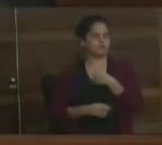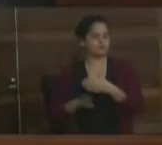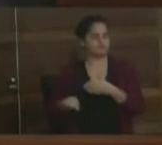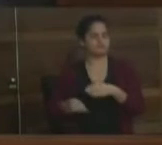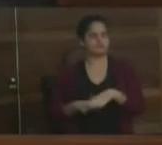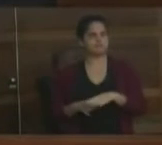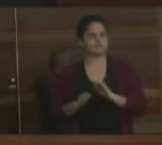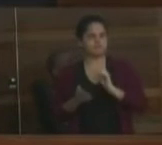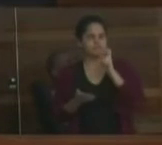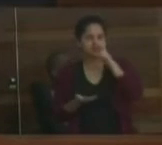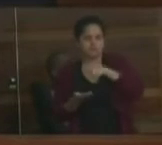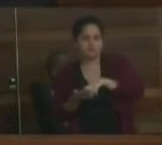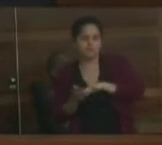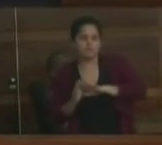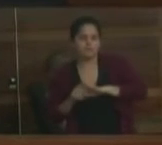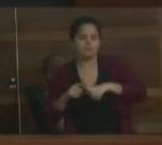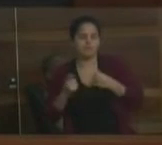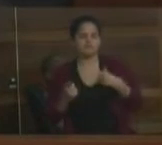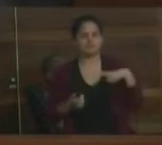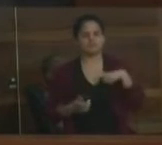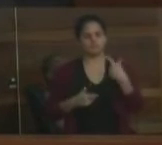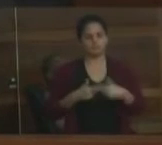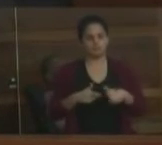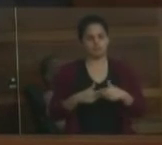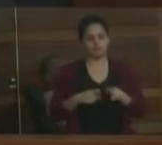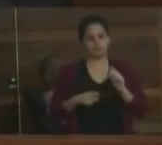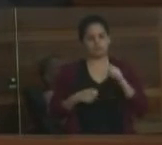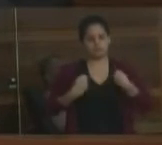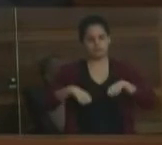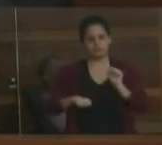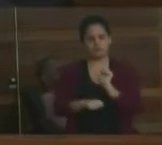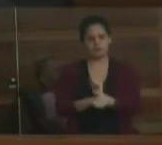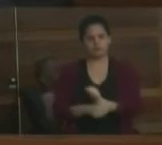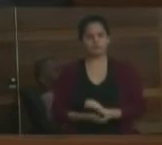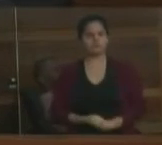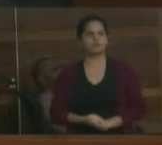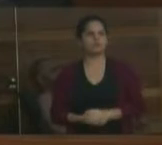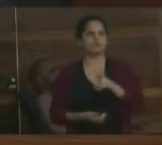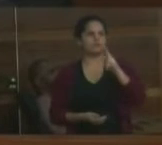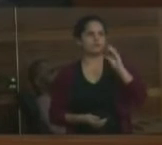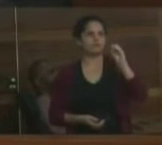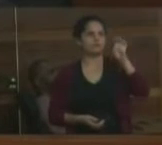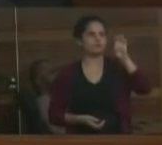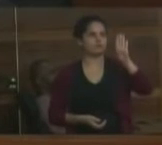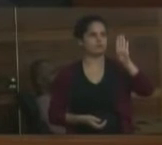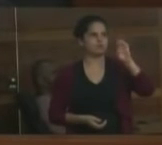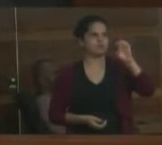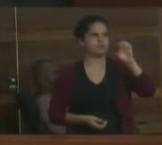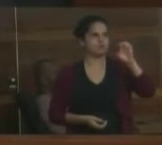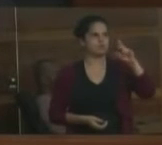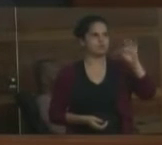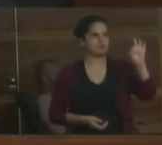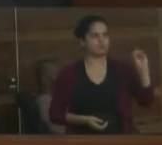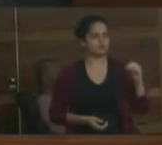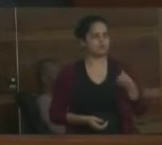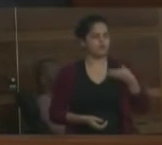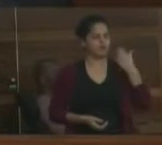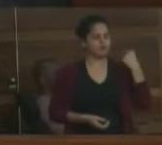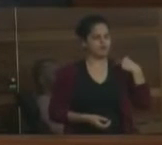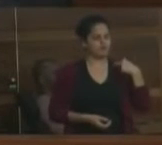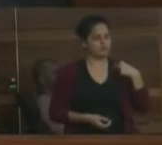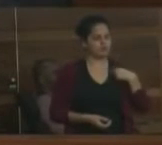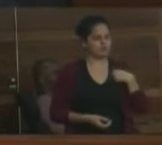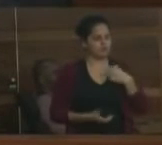problemas a gente vai parando para resolver não tem jeito né é roberto eu vou fazer aqui uma antes de